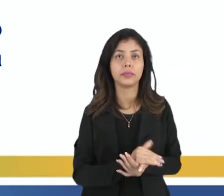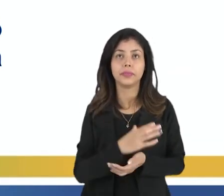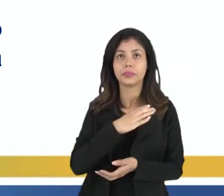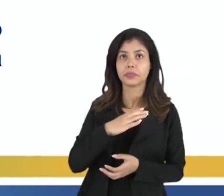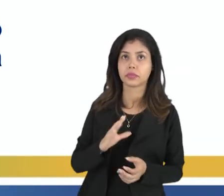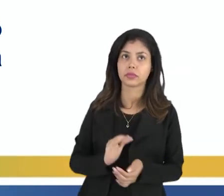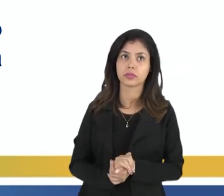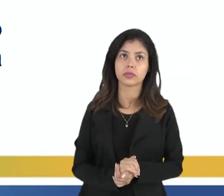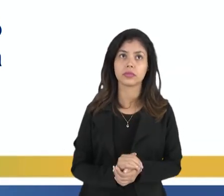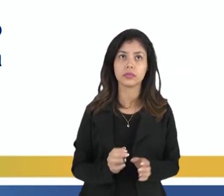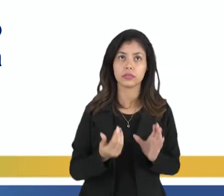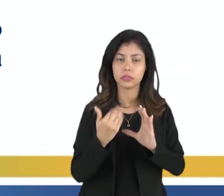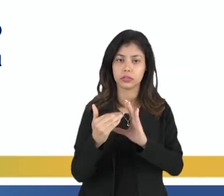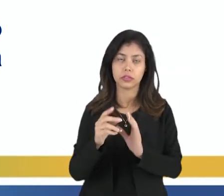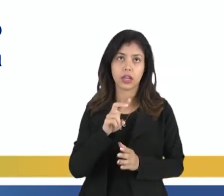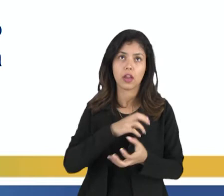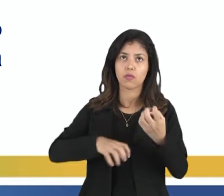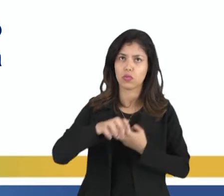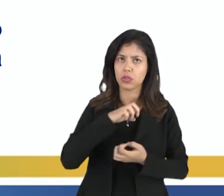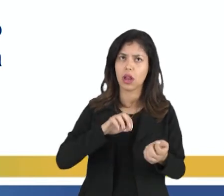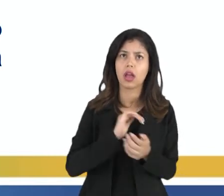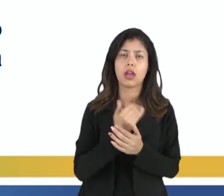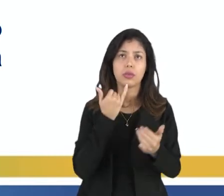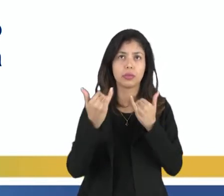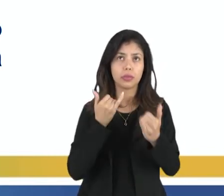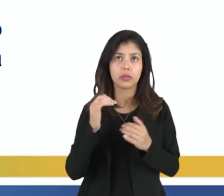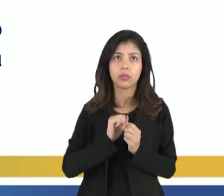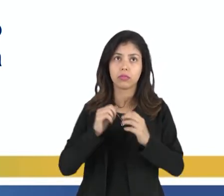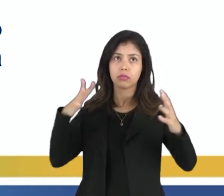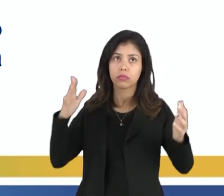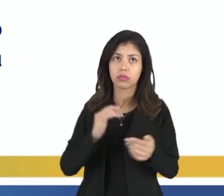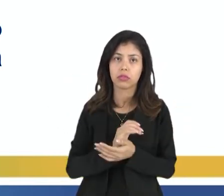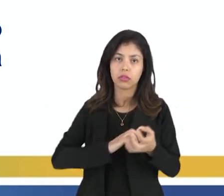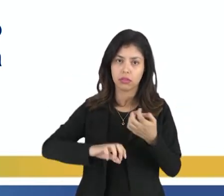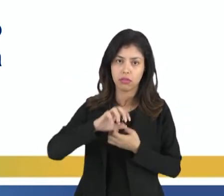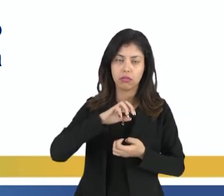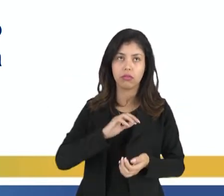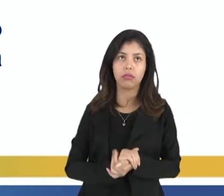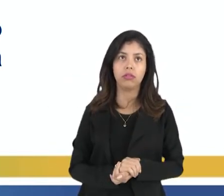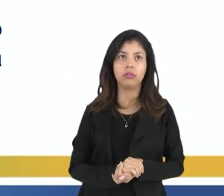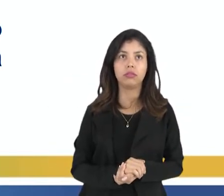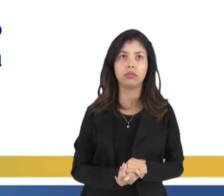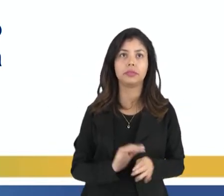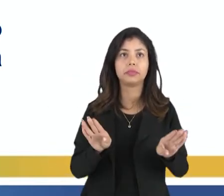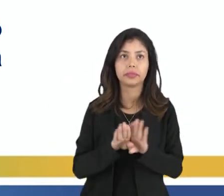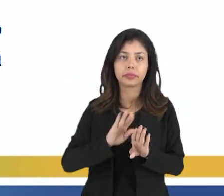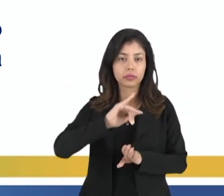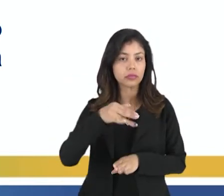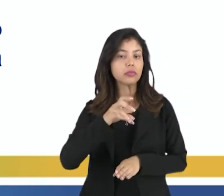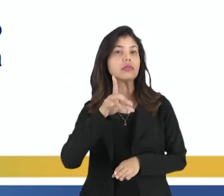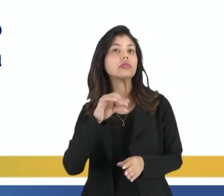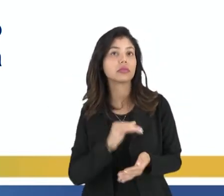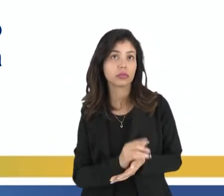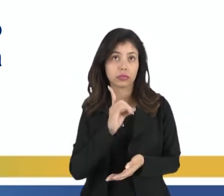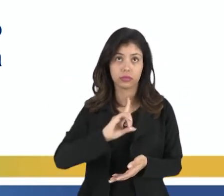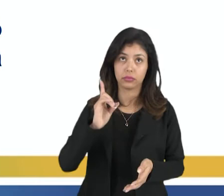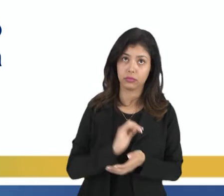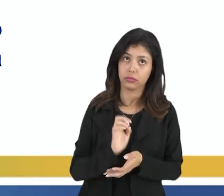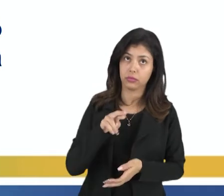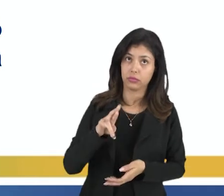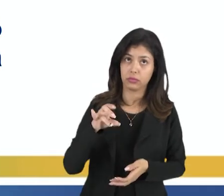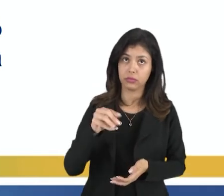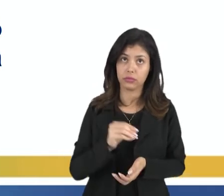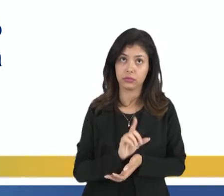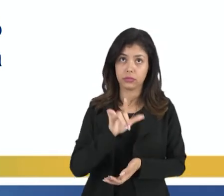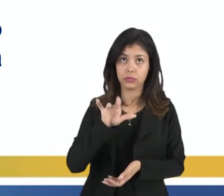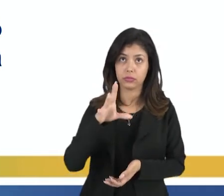cidade amanheceu repleta de boletins revolucionários, né, que anunciaram, então, a eclosão dessa revolta. A gente vai ter João de Deus, Manuel Faustino,